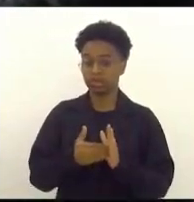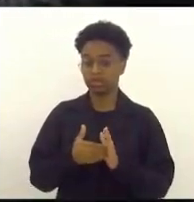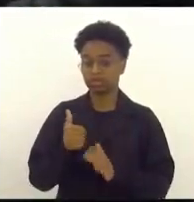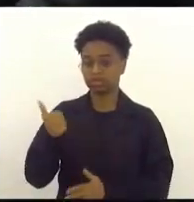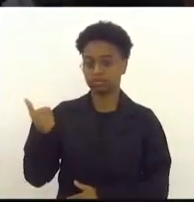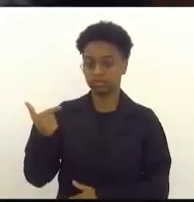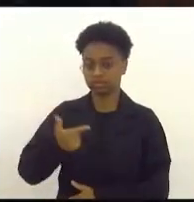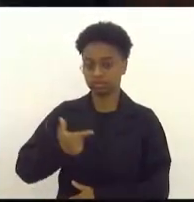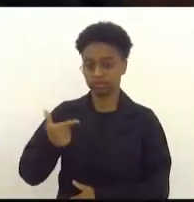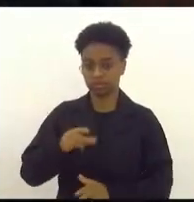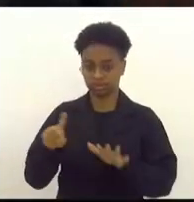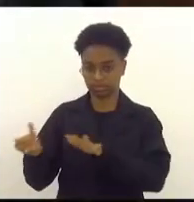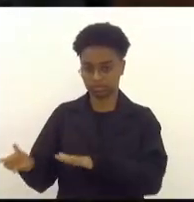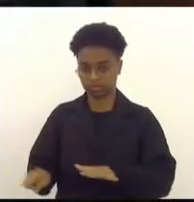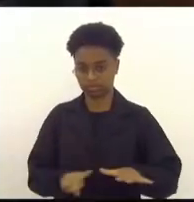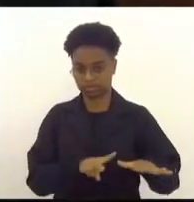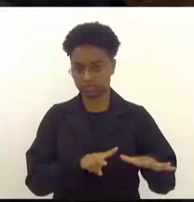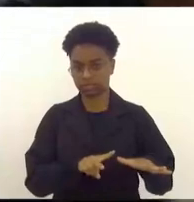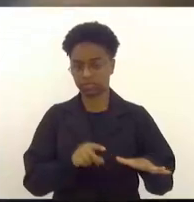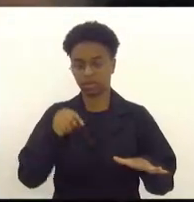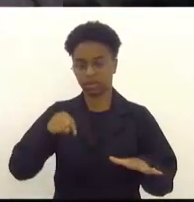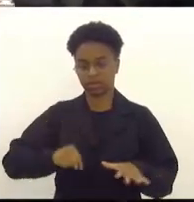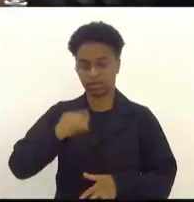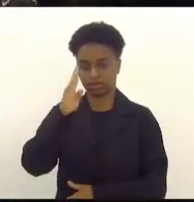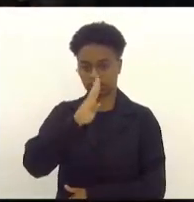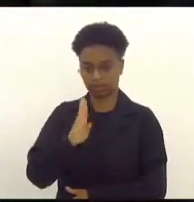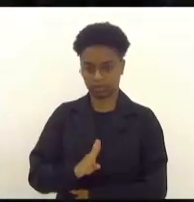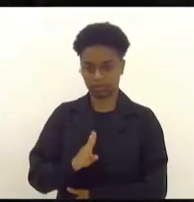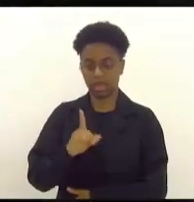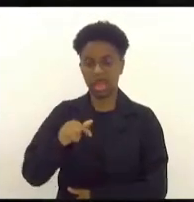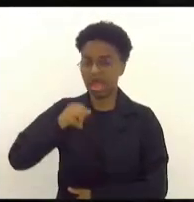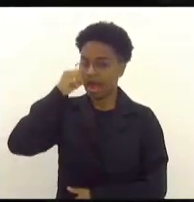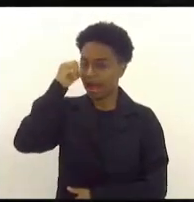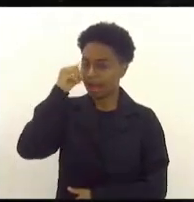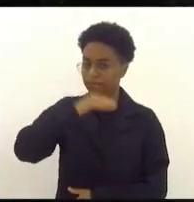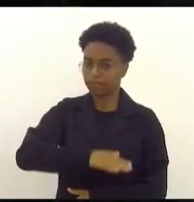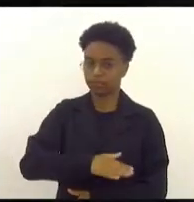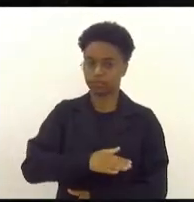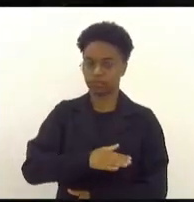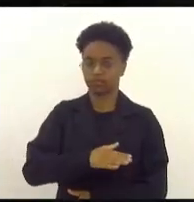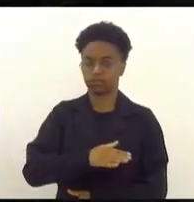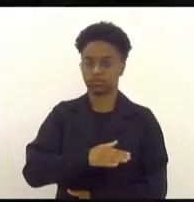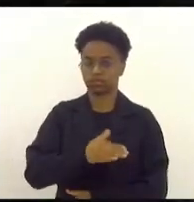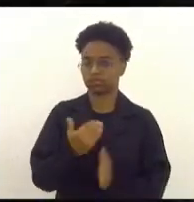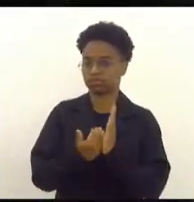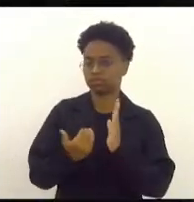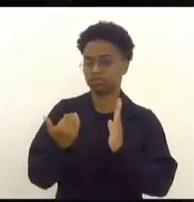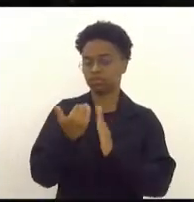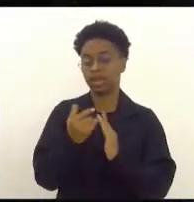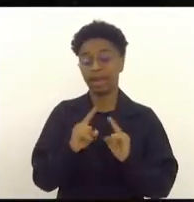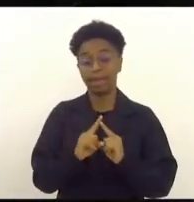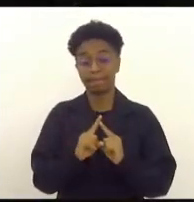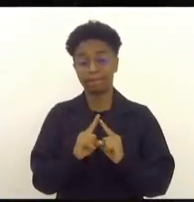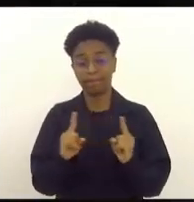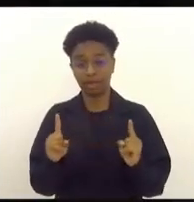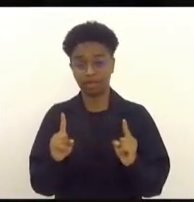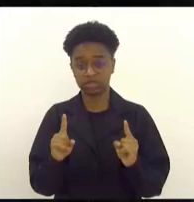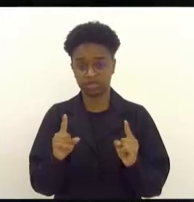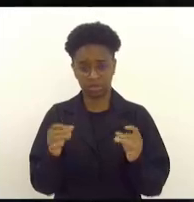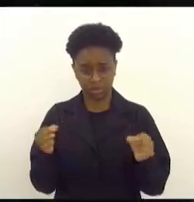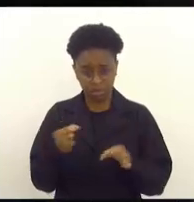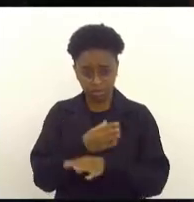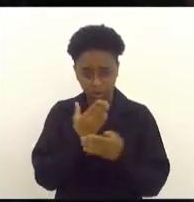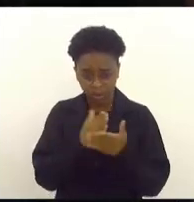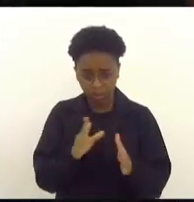segunda semana em nosso país Um absurdo completo mas não para por aí